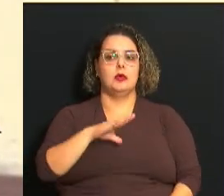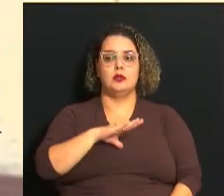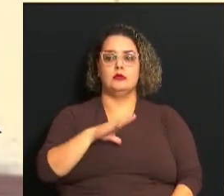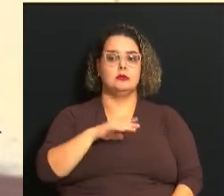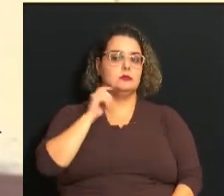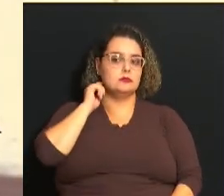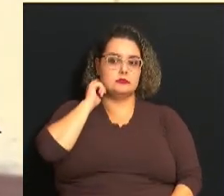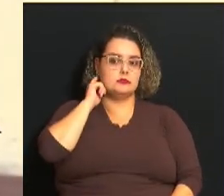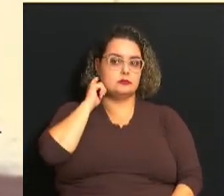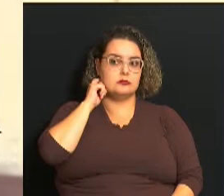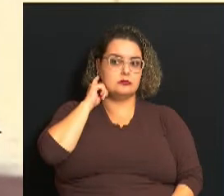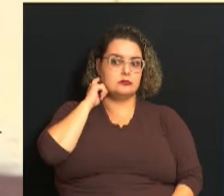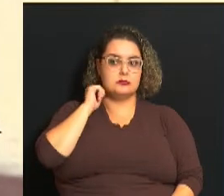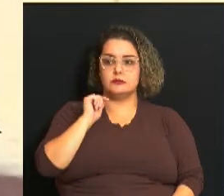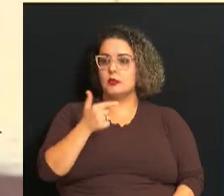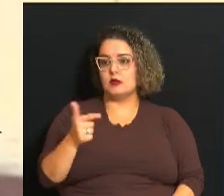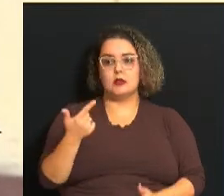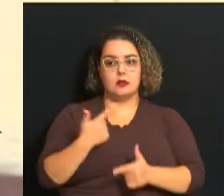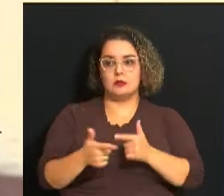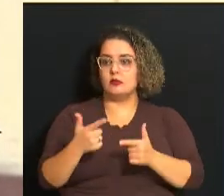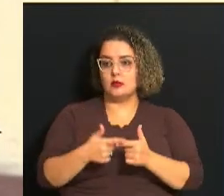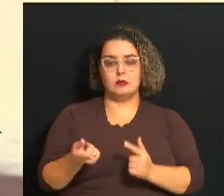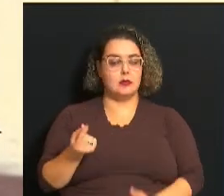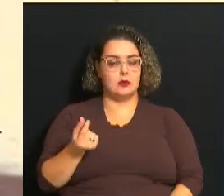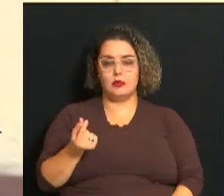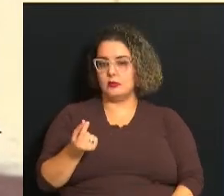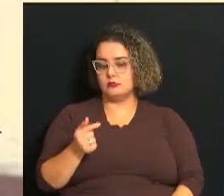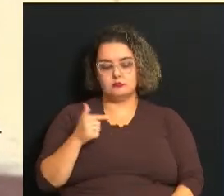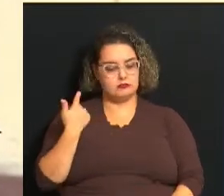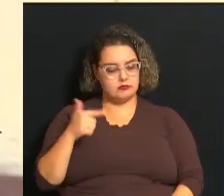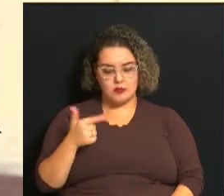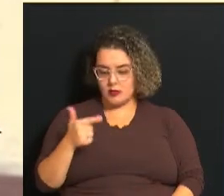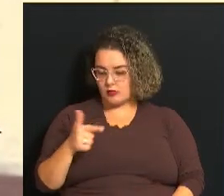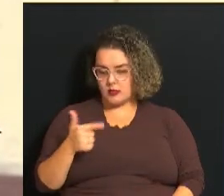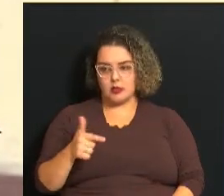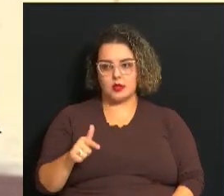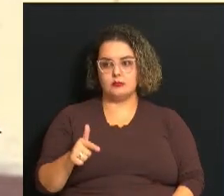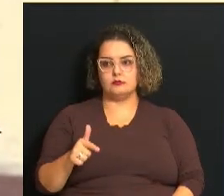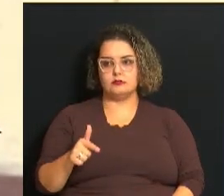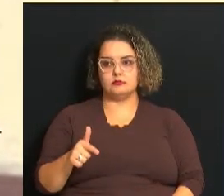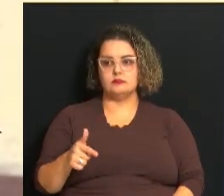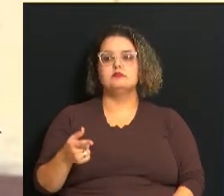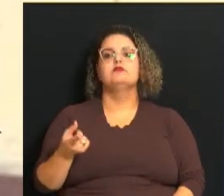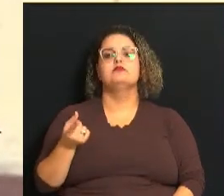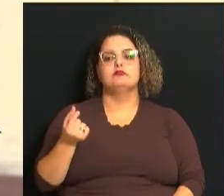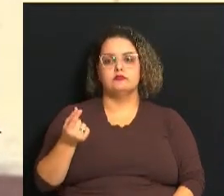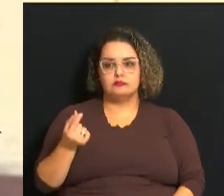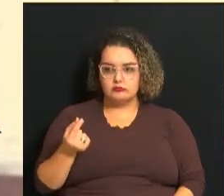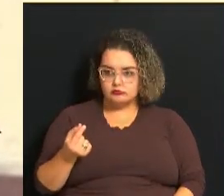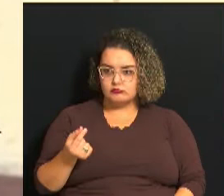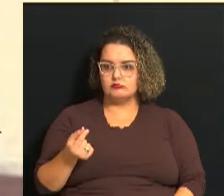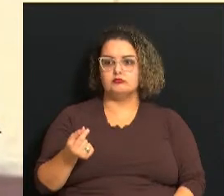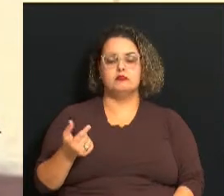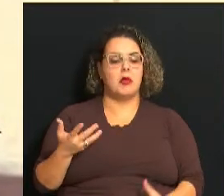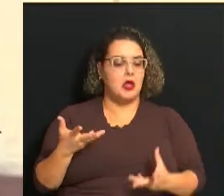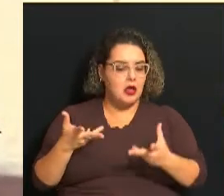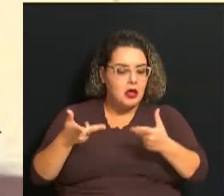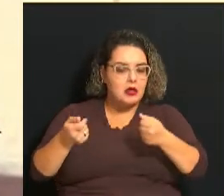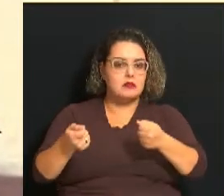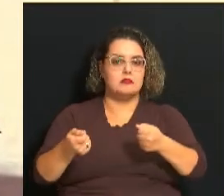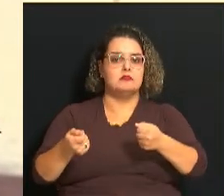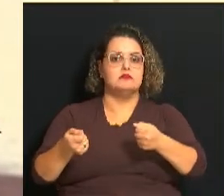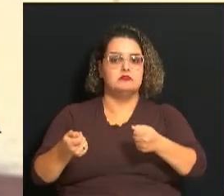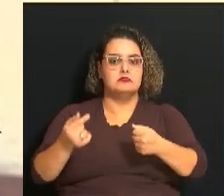não atravessa problema financeiro né tem uma tem uma saúde financeira aqui invejável a muitos municípios